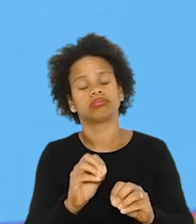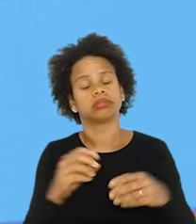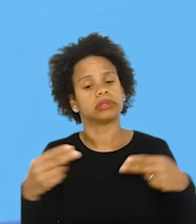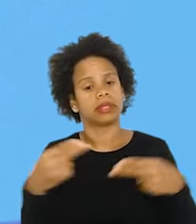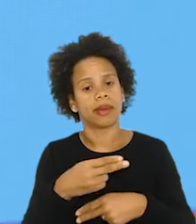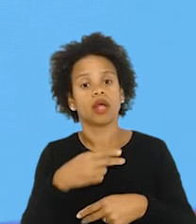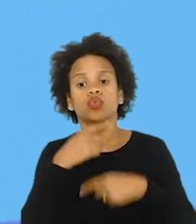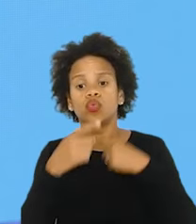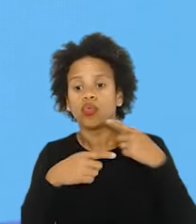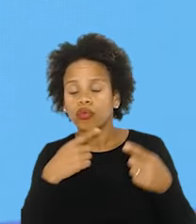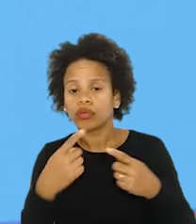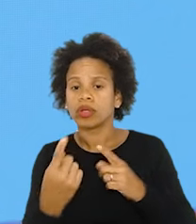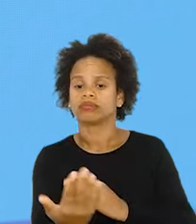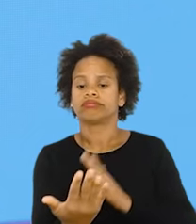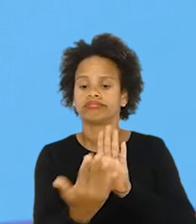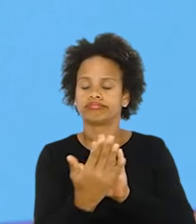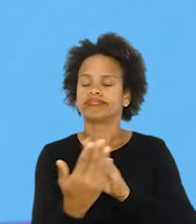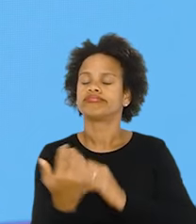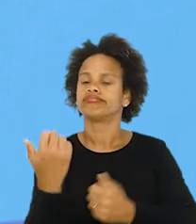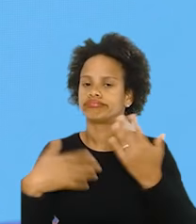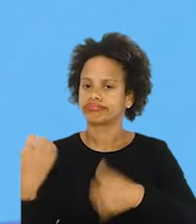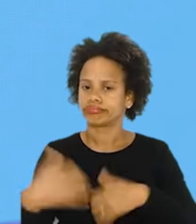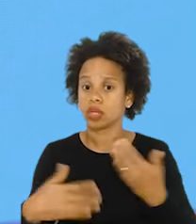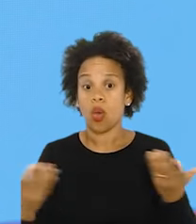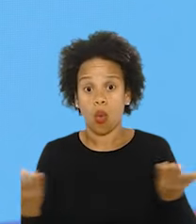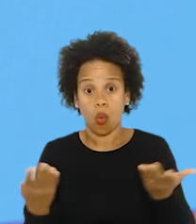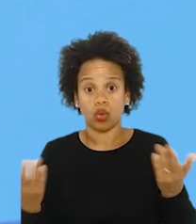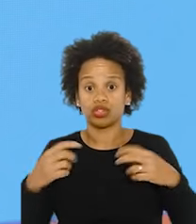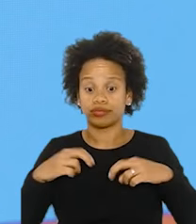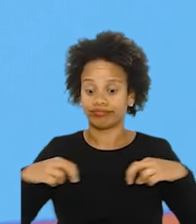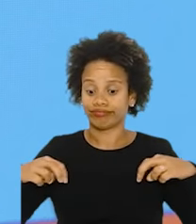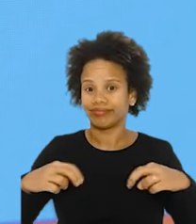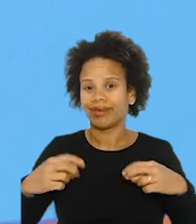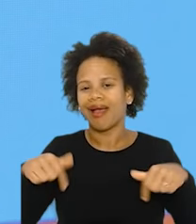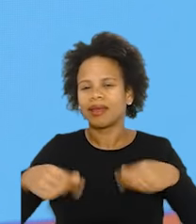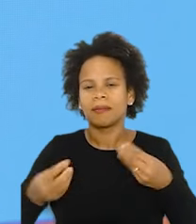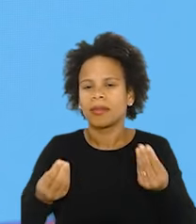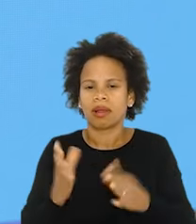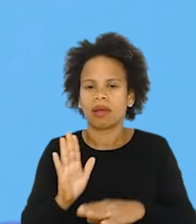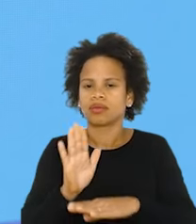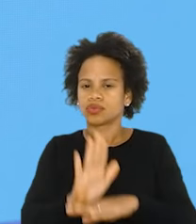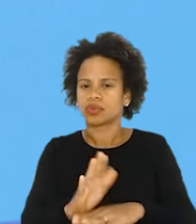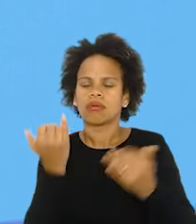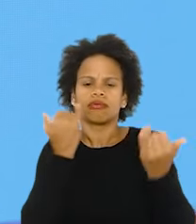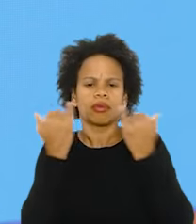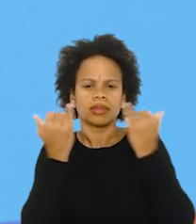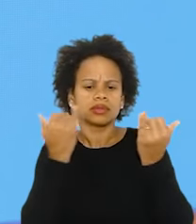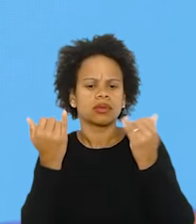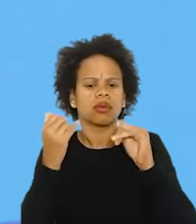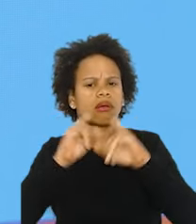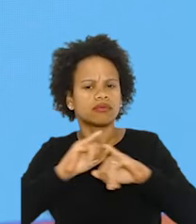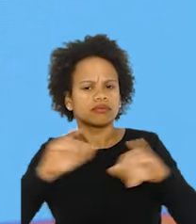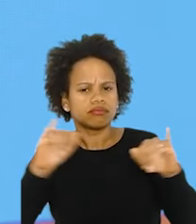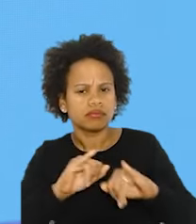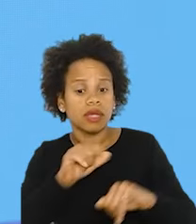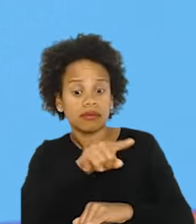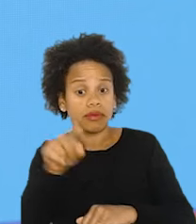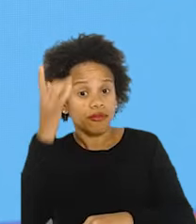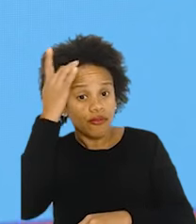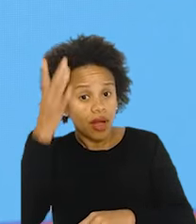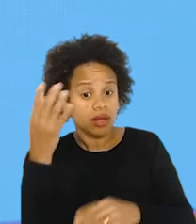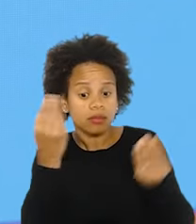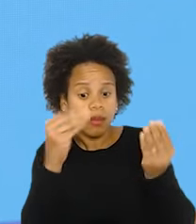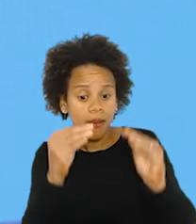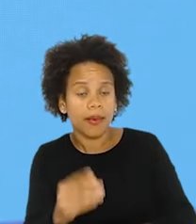nós estamos aqui hoje reunidos para te ajudar para passar para você um inform ações importantes para você conseguir fazer sua declaração então todo o